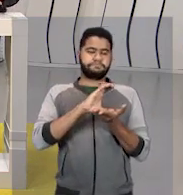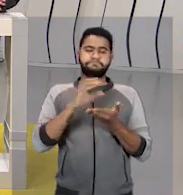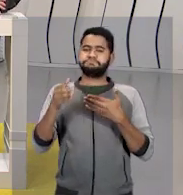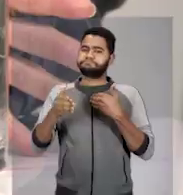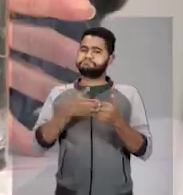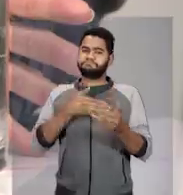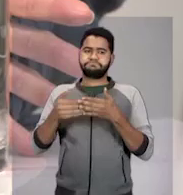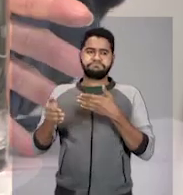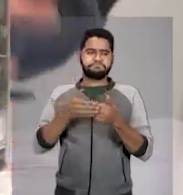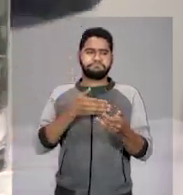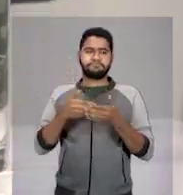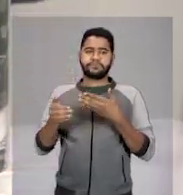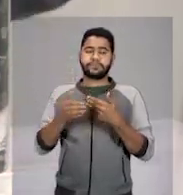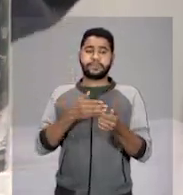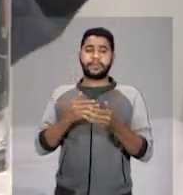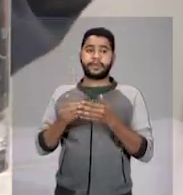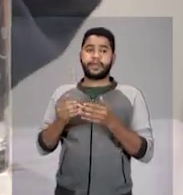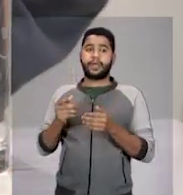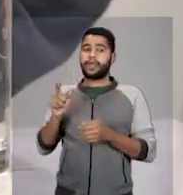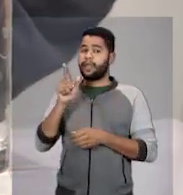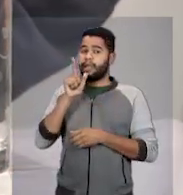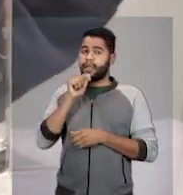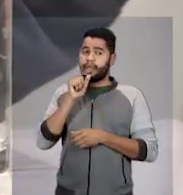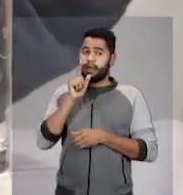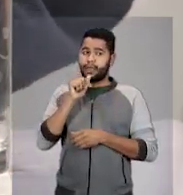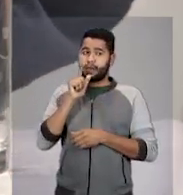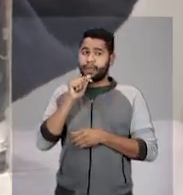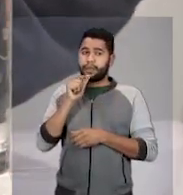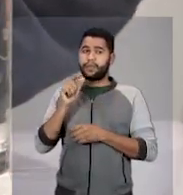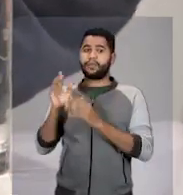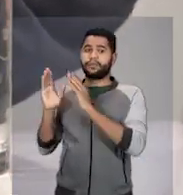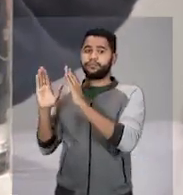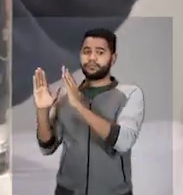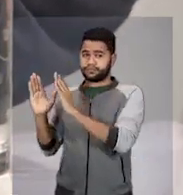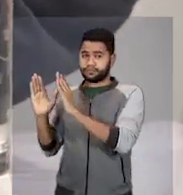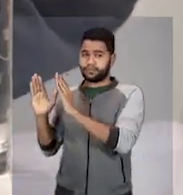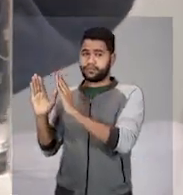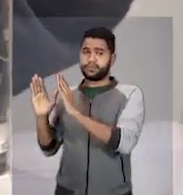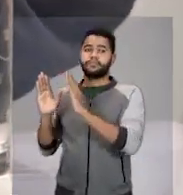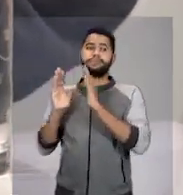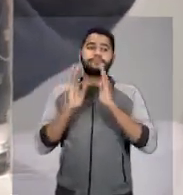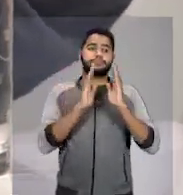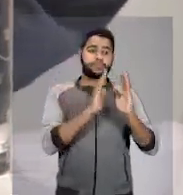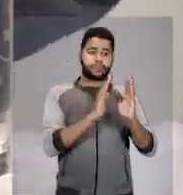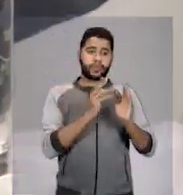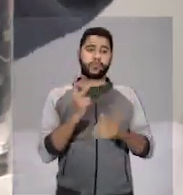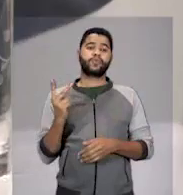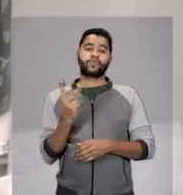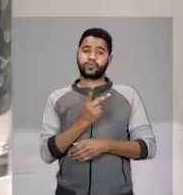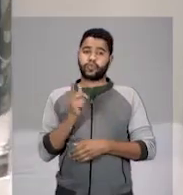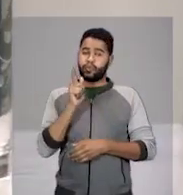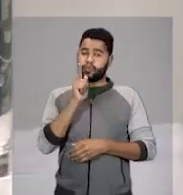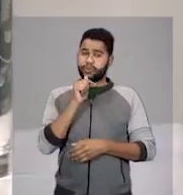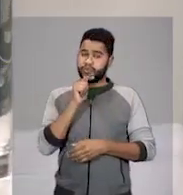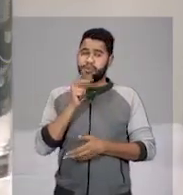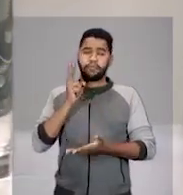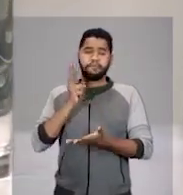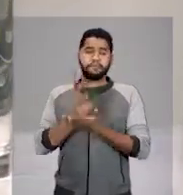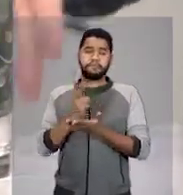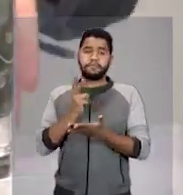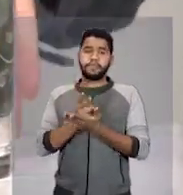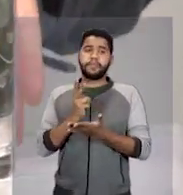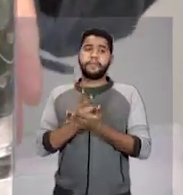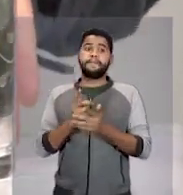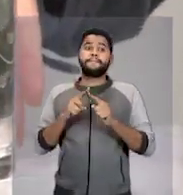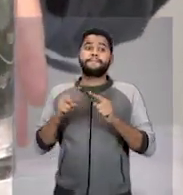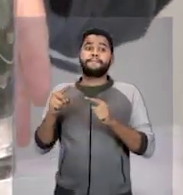importa se esse corpo é de água e esse outro também é um corpo de água, nós temos a mesma substância,